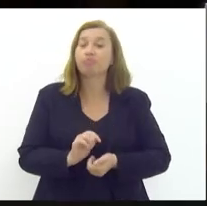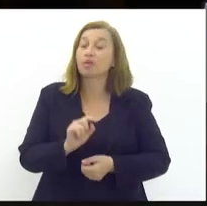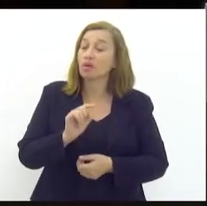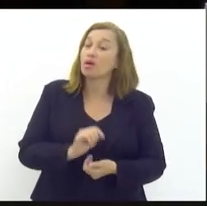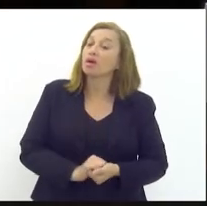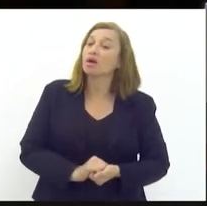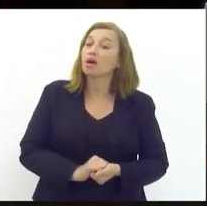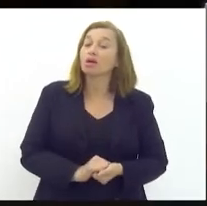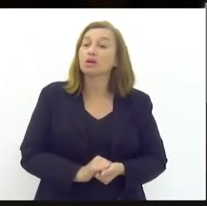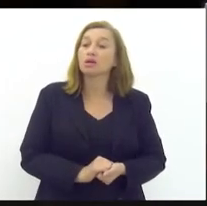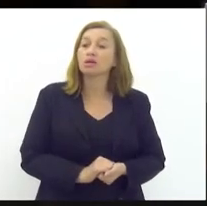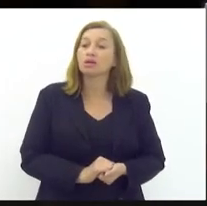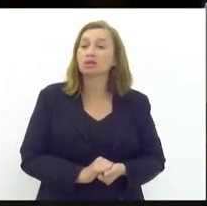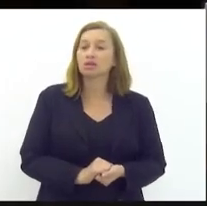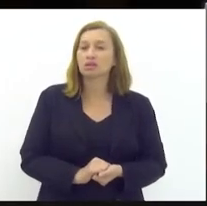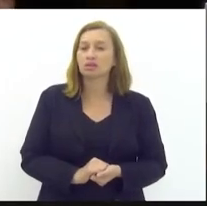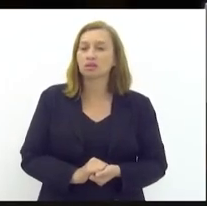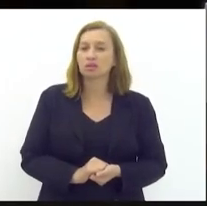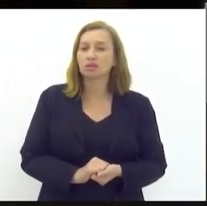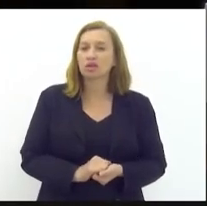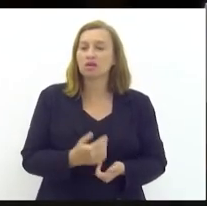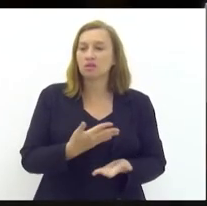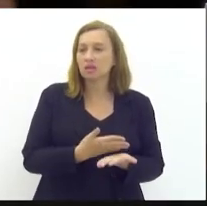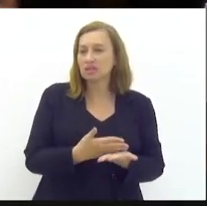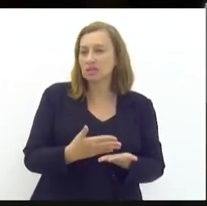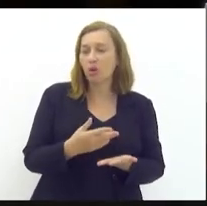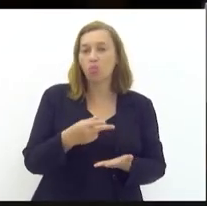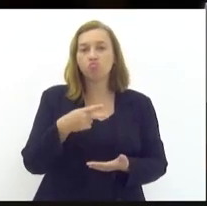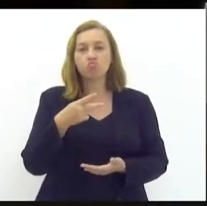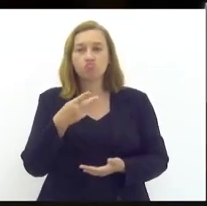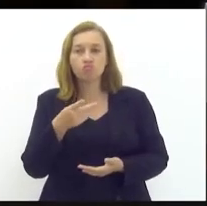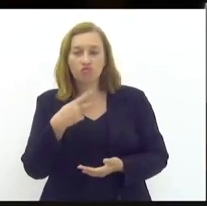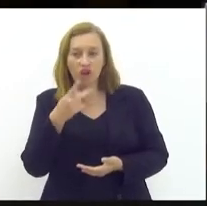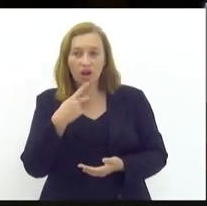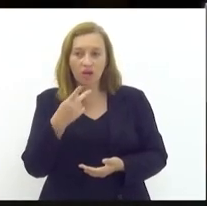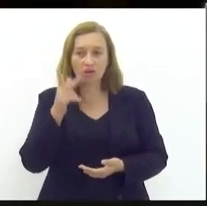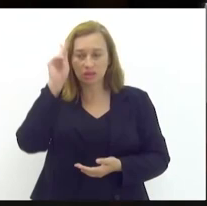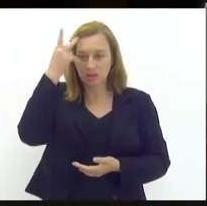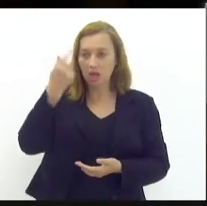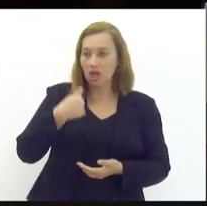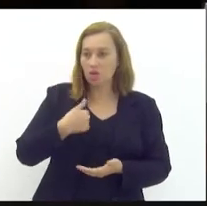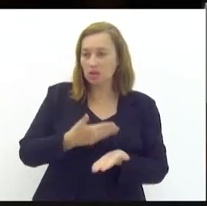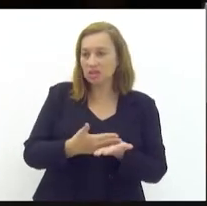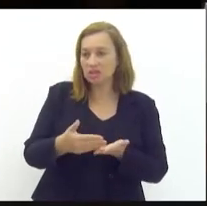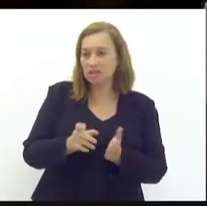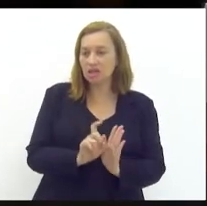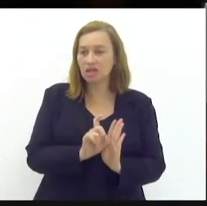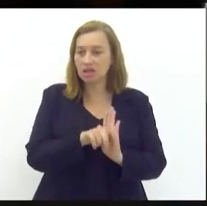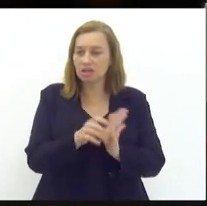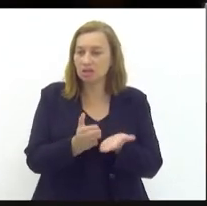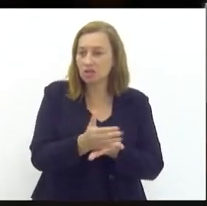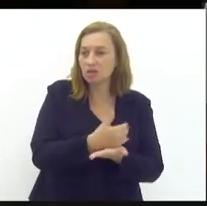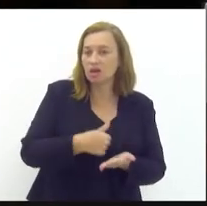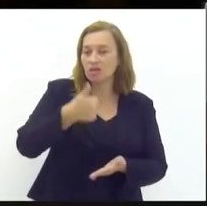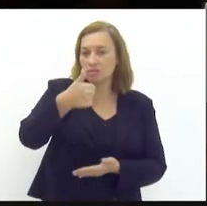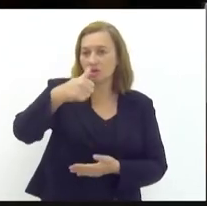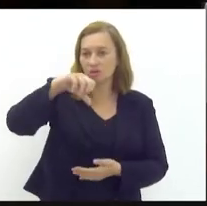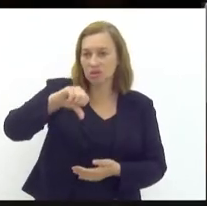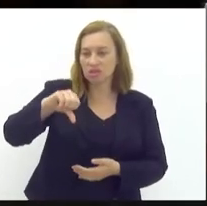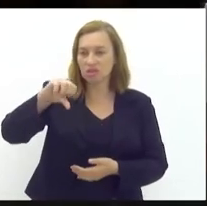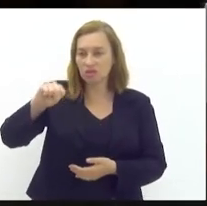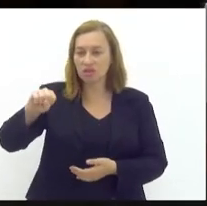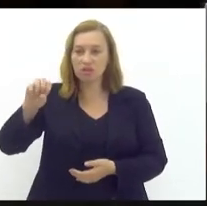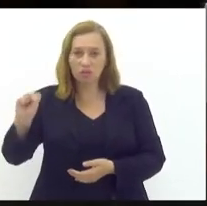tá tanto é que eu vou começar a contar um pouco da minha história porque eu comecei em tributação e Equidade em 1998